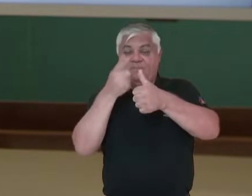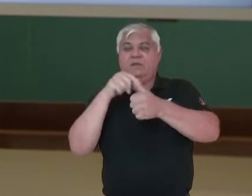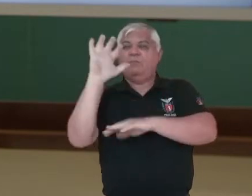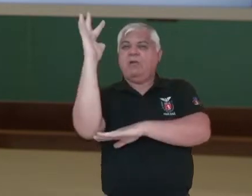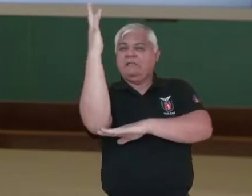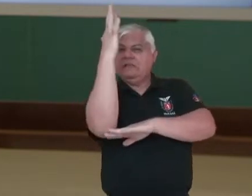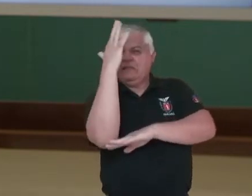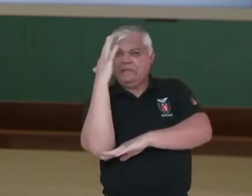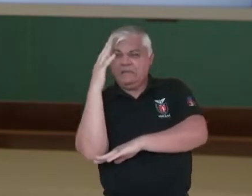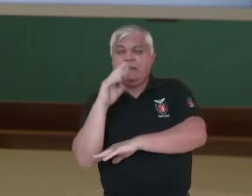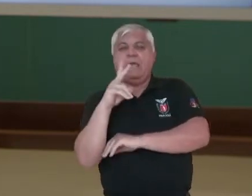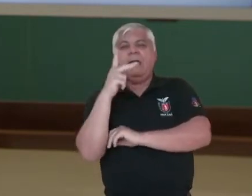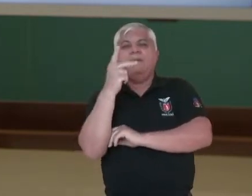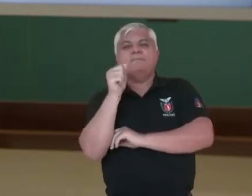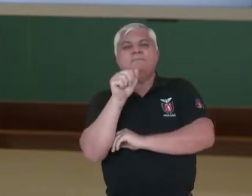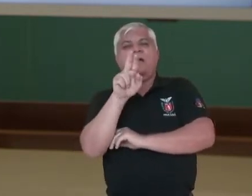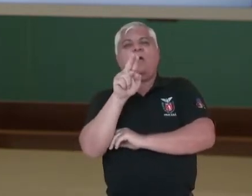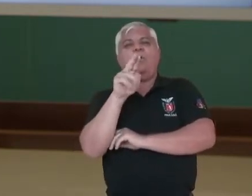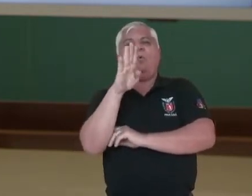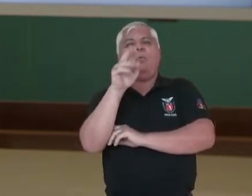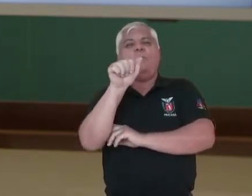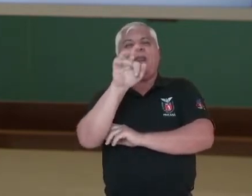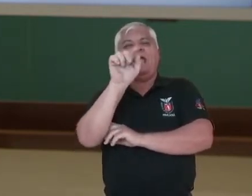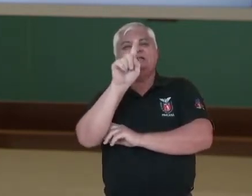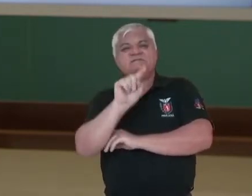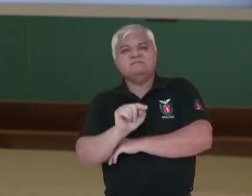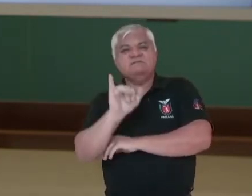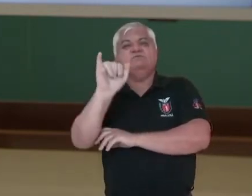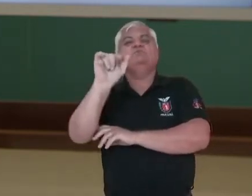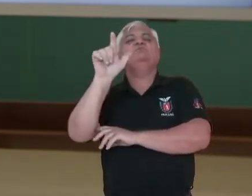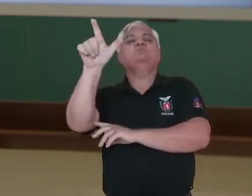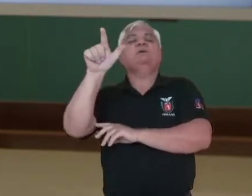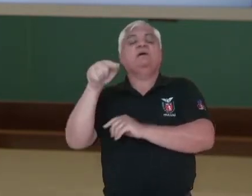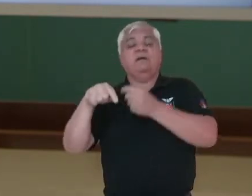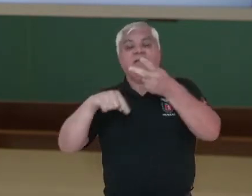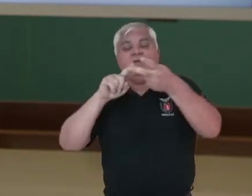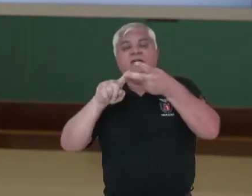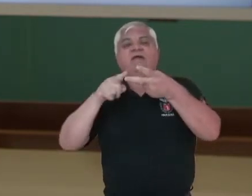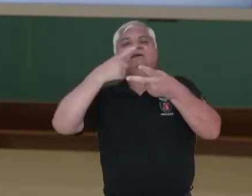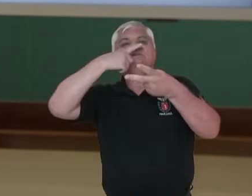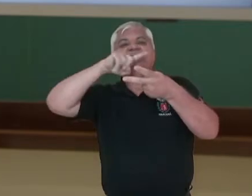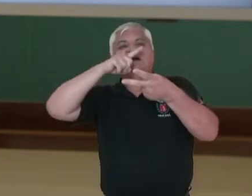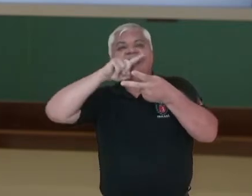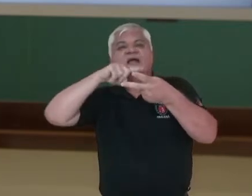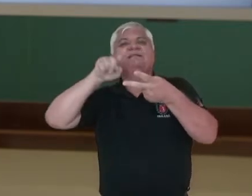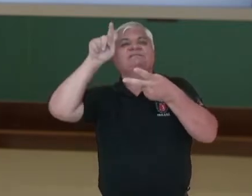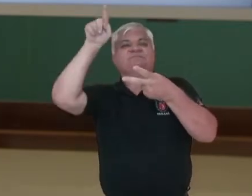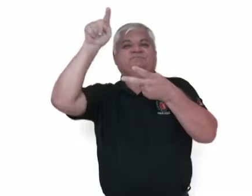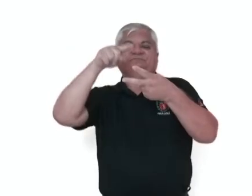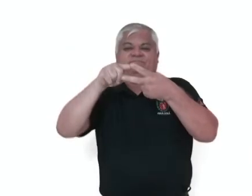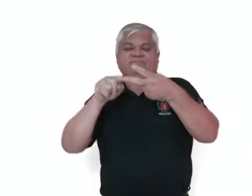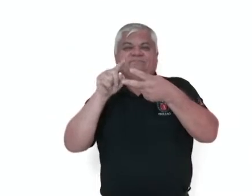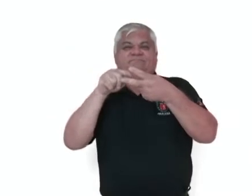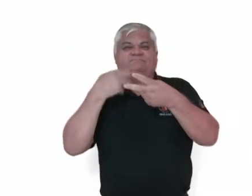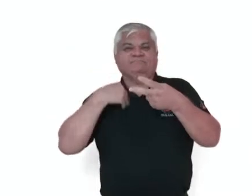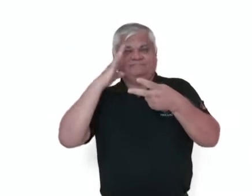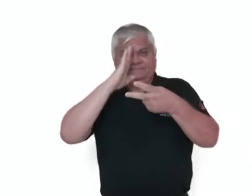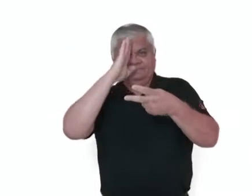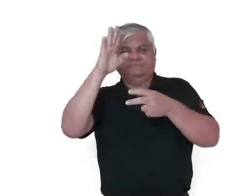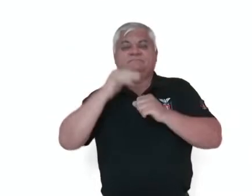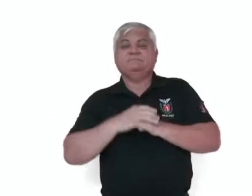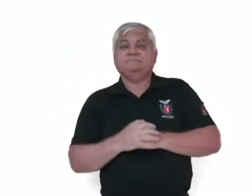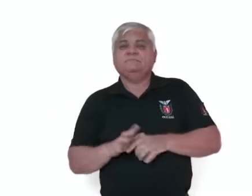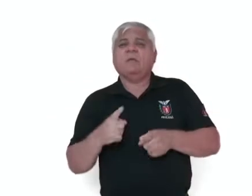pau-brasil, que era uma atividade extrativista, e o cultivo da cana-de-açúcar acontece no litoral do Nordeste. Por que essa